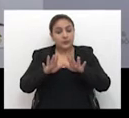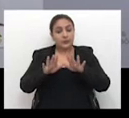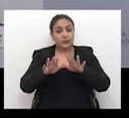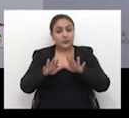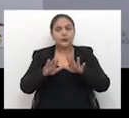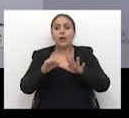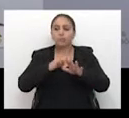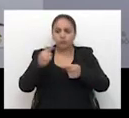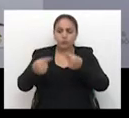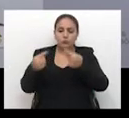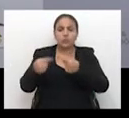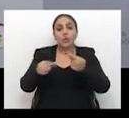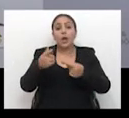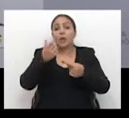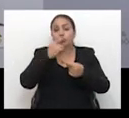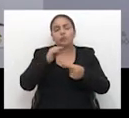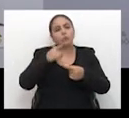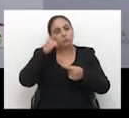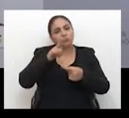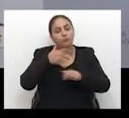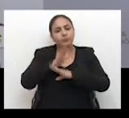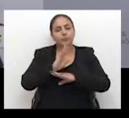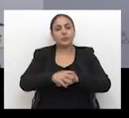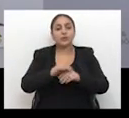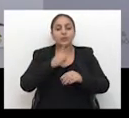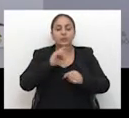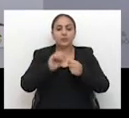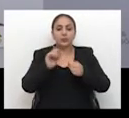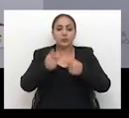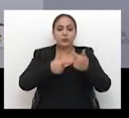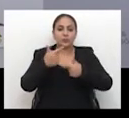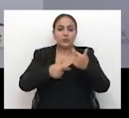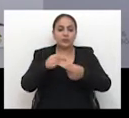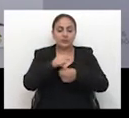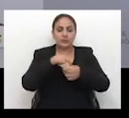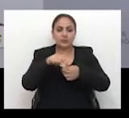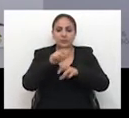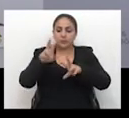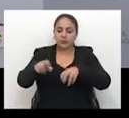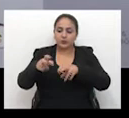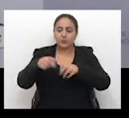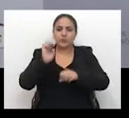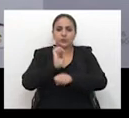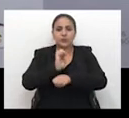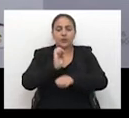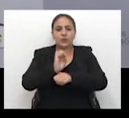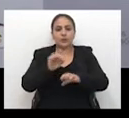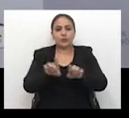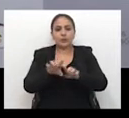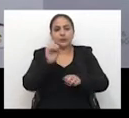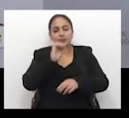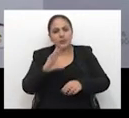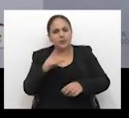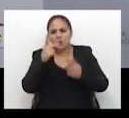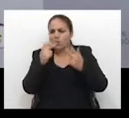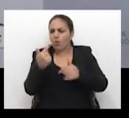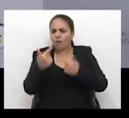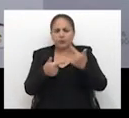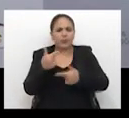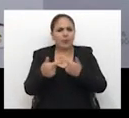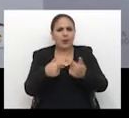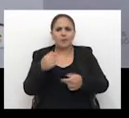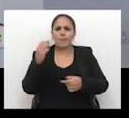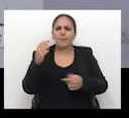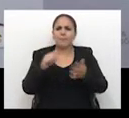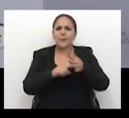está tramitando tudo indica que vai ser aprovado também está sendo feito um trabalho nas cidades do interior do interior do estado de santa catarina tem mesmo